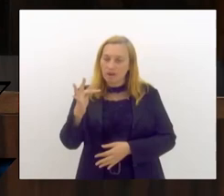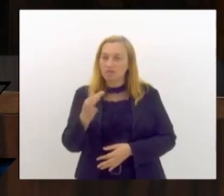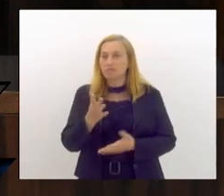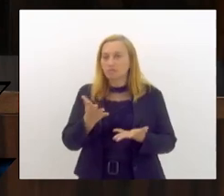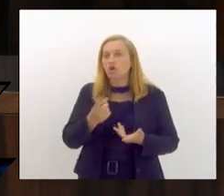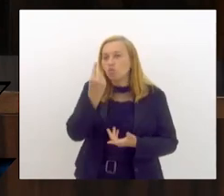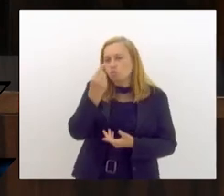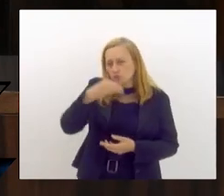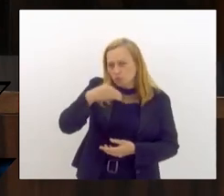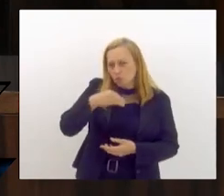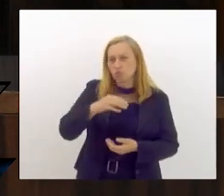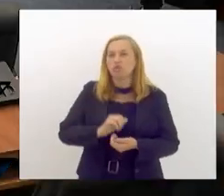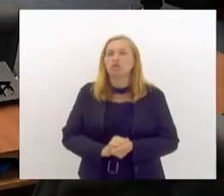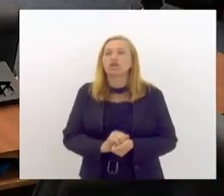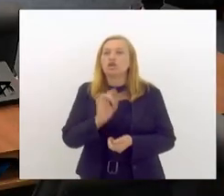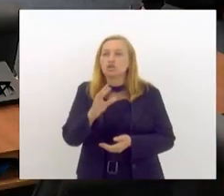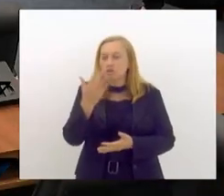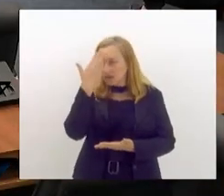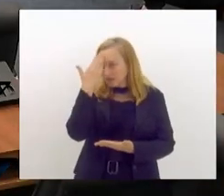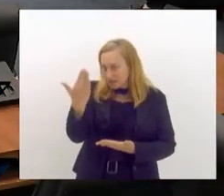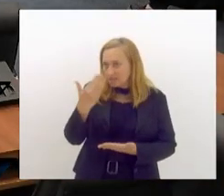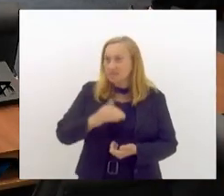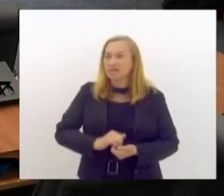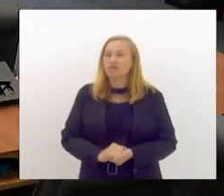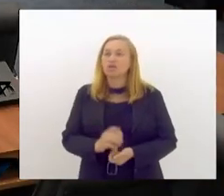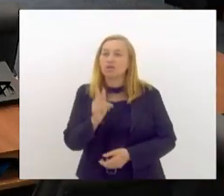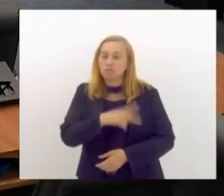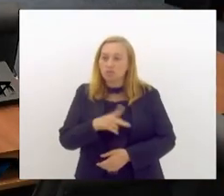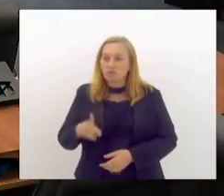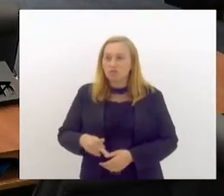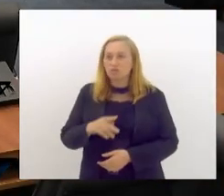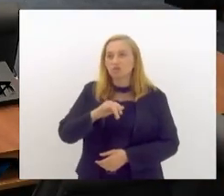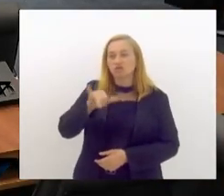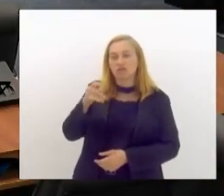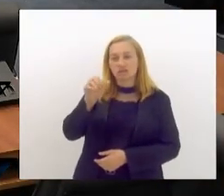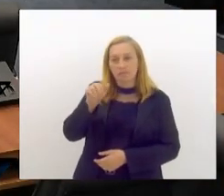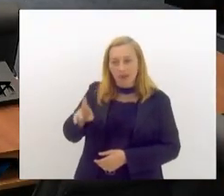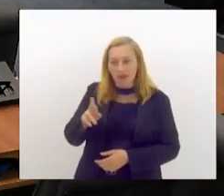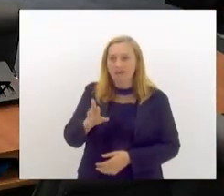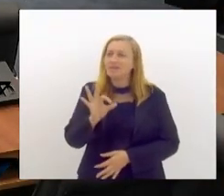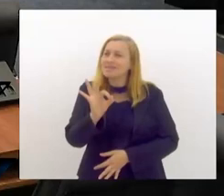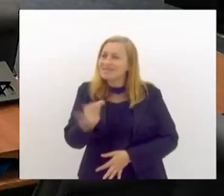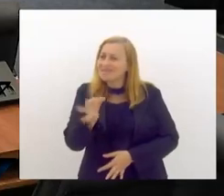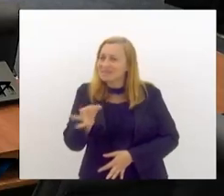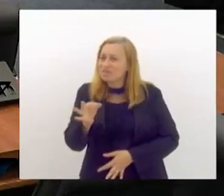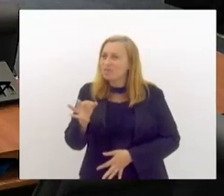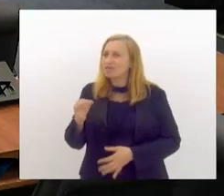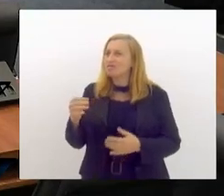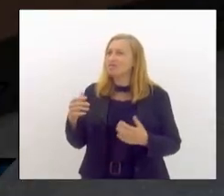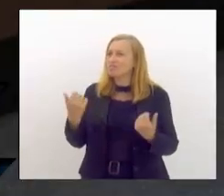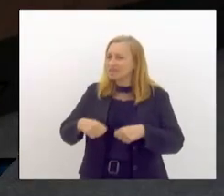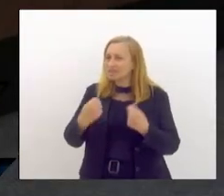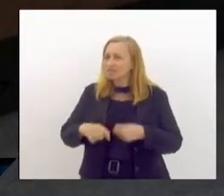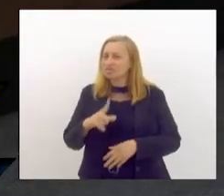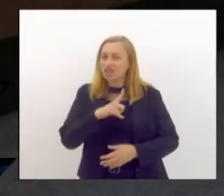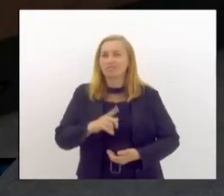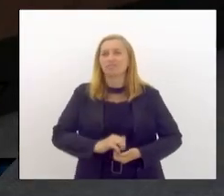minuto. Pela ordem, eu queria só agradecer o professor Josemar e dizer que é exatamente isso que a gente precisa buscar.